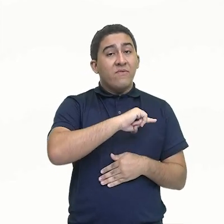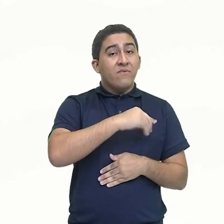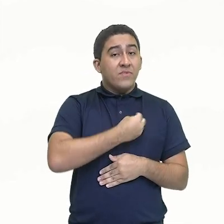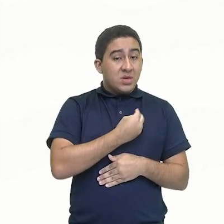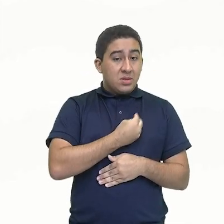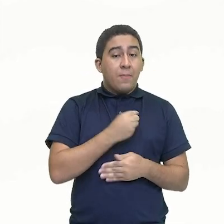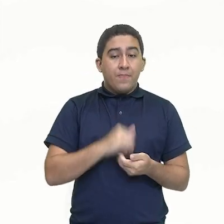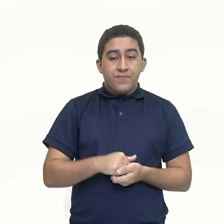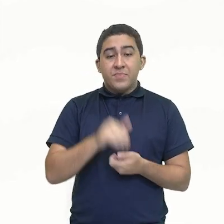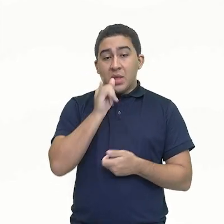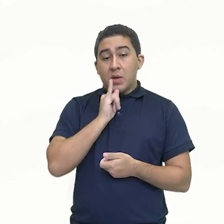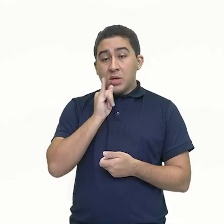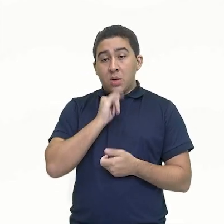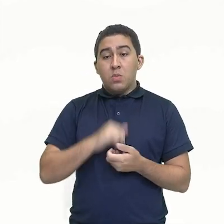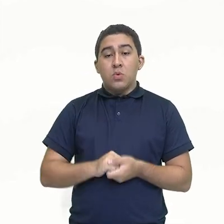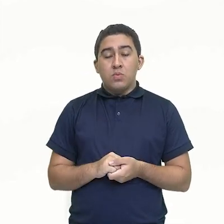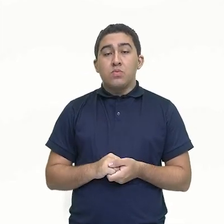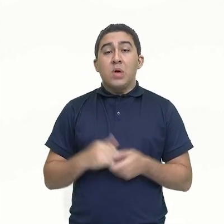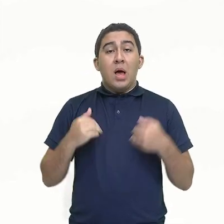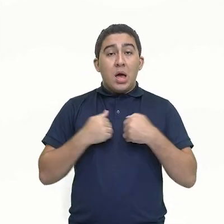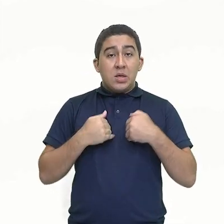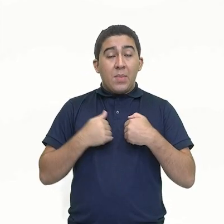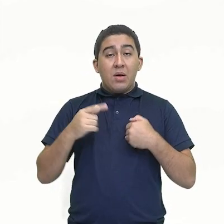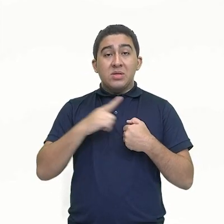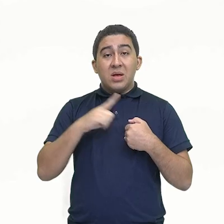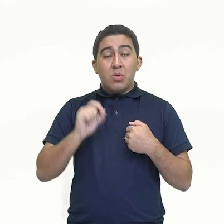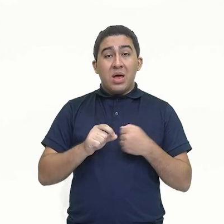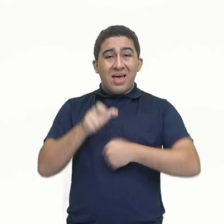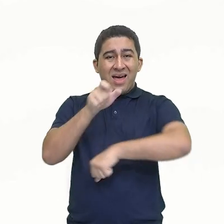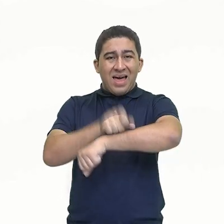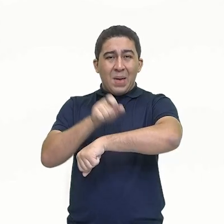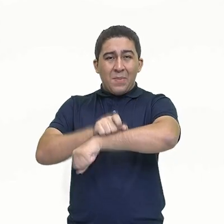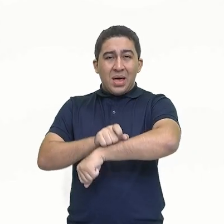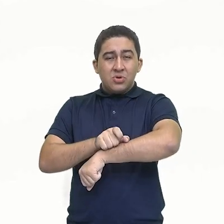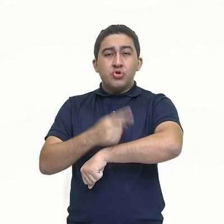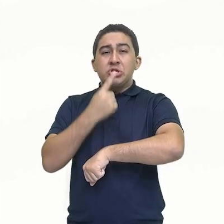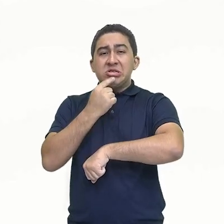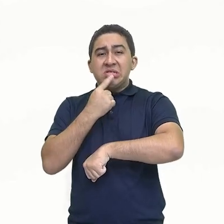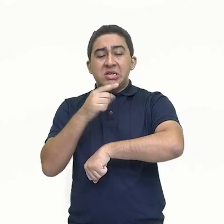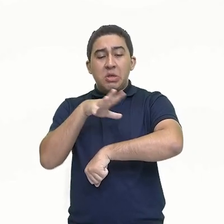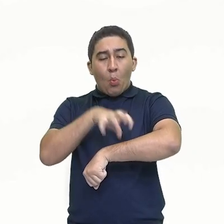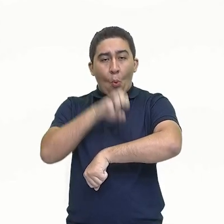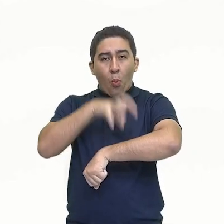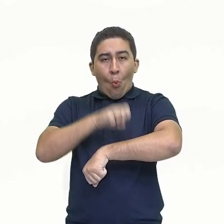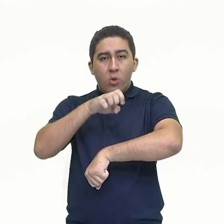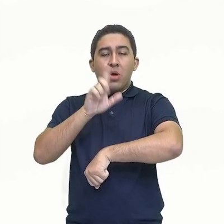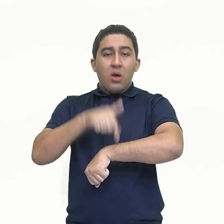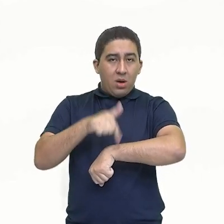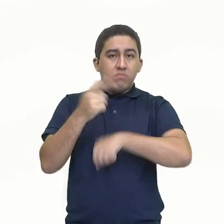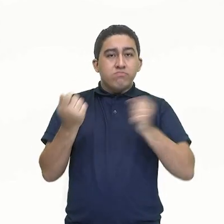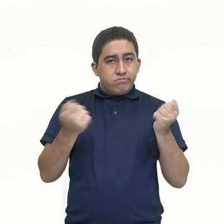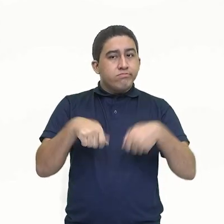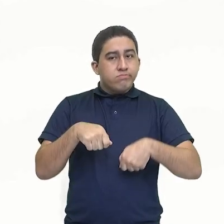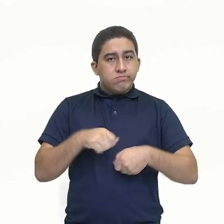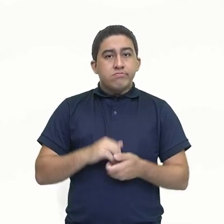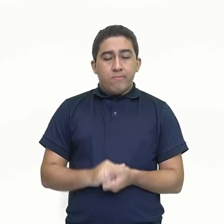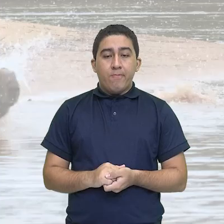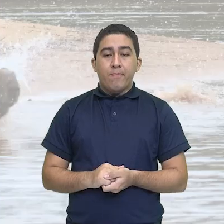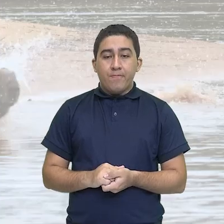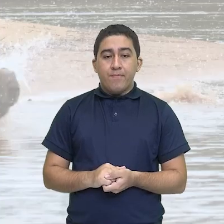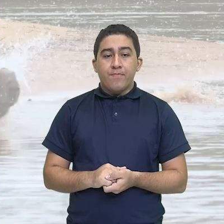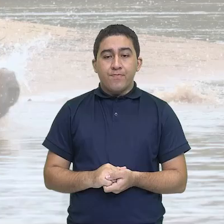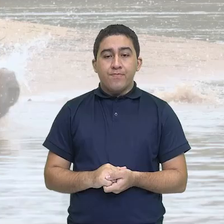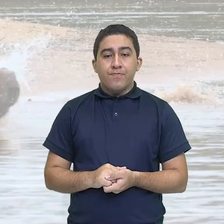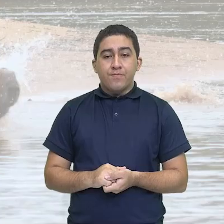temos como exemplo os carrapatos em mamíferos. Os carrapatos são parasitas dos mamíferos,